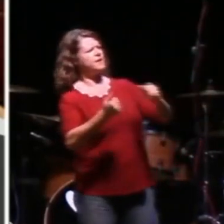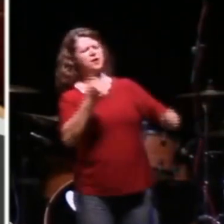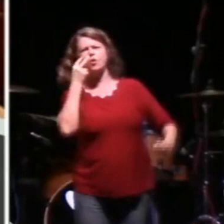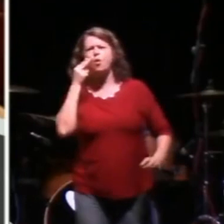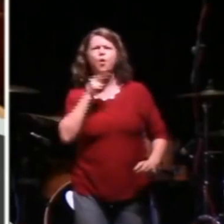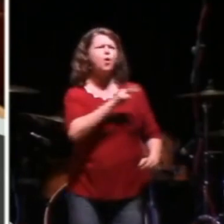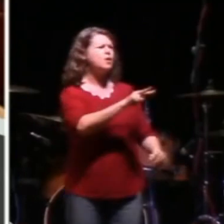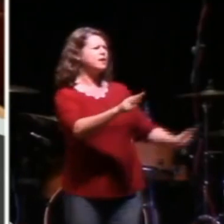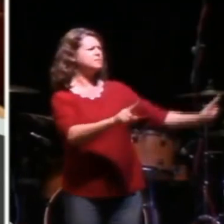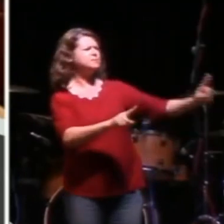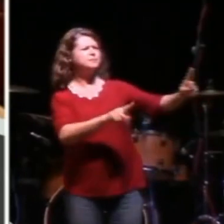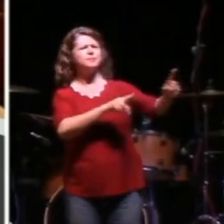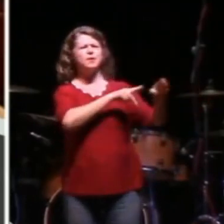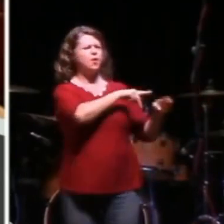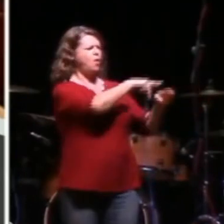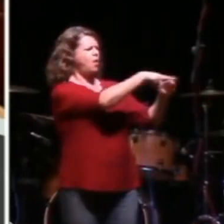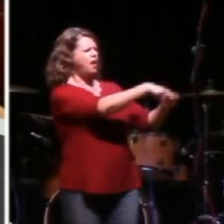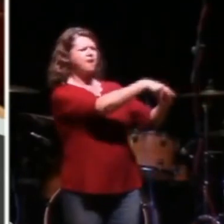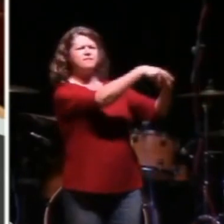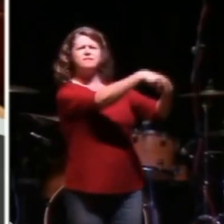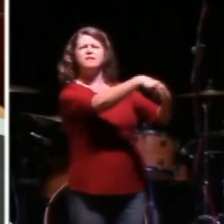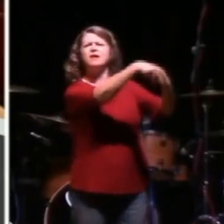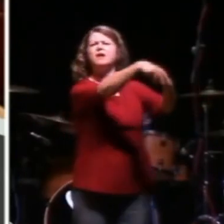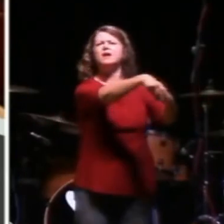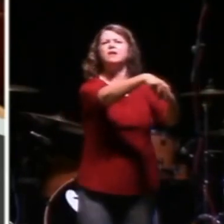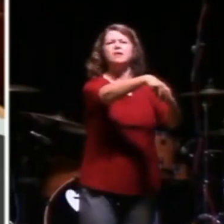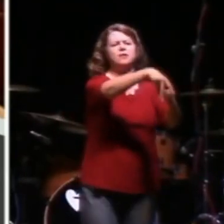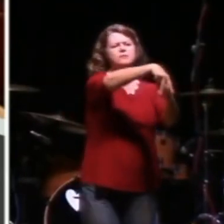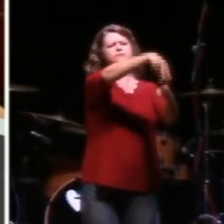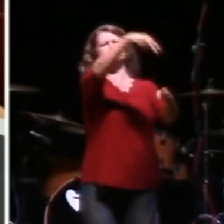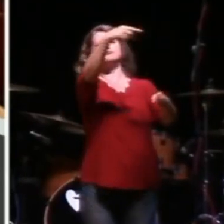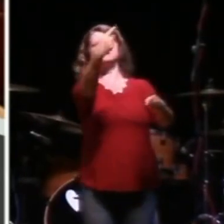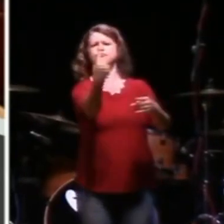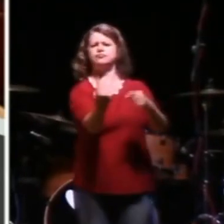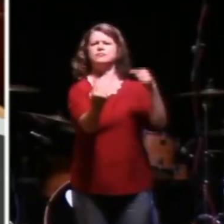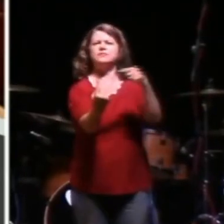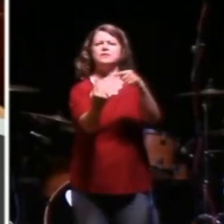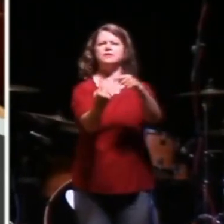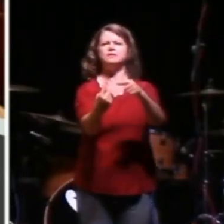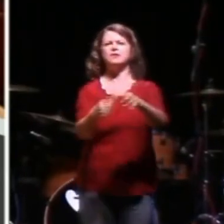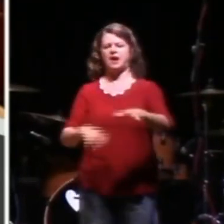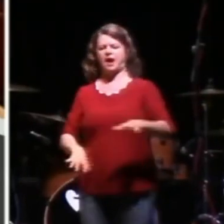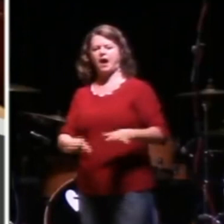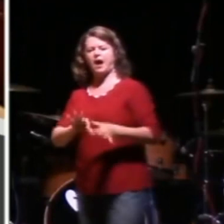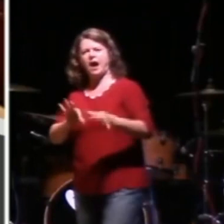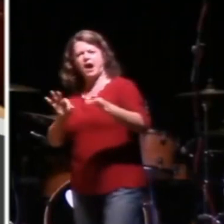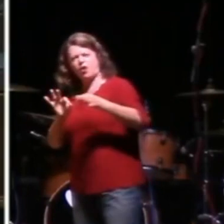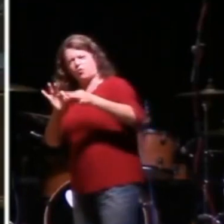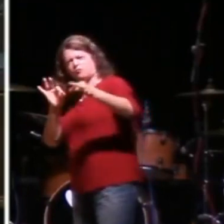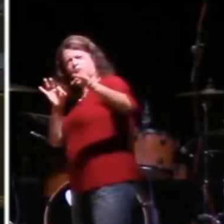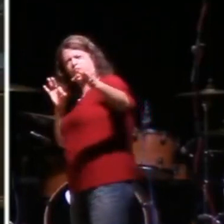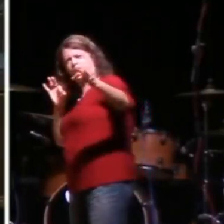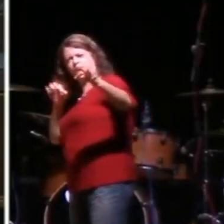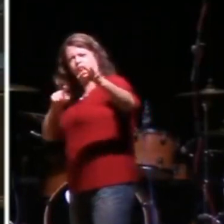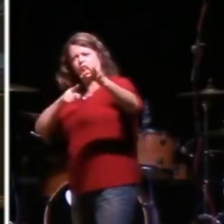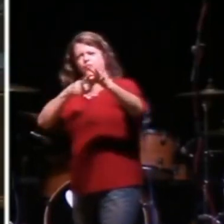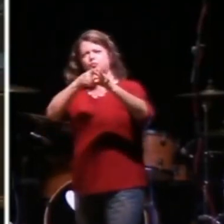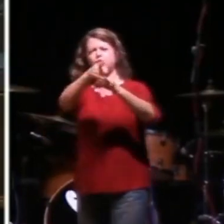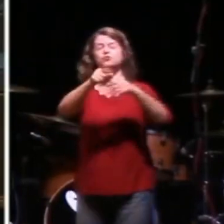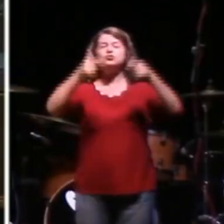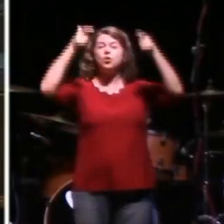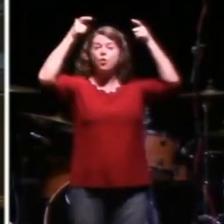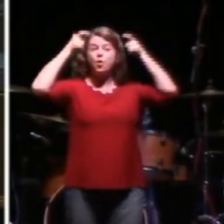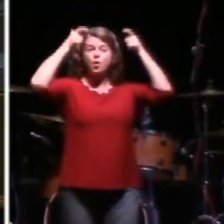empunhar um arco e foi-lhe dada uma coroa que cavalgava como vencedor determinado a vencer esse